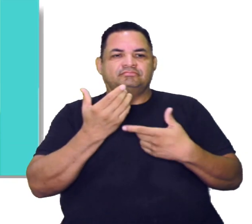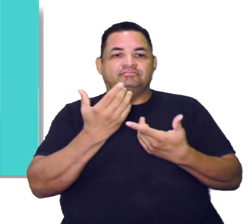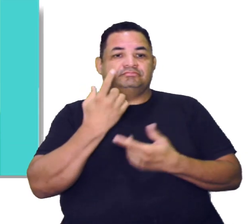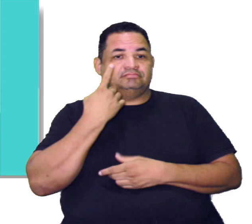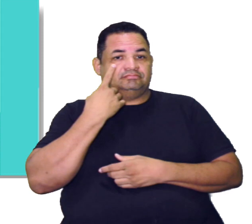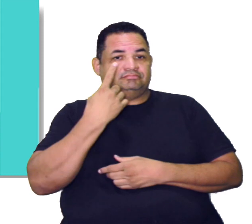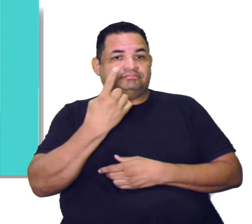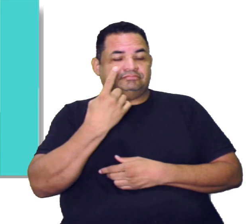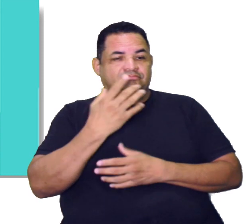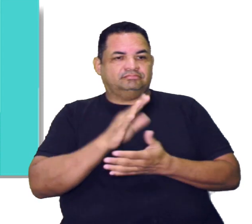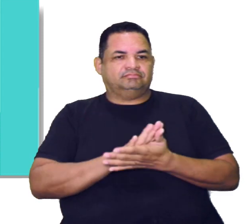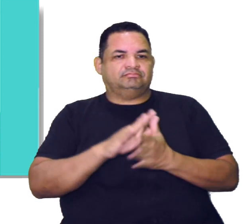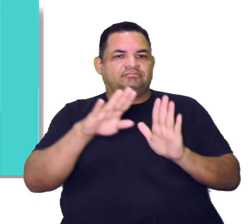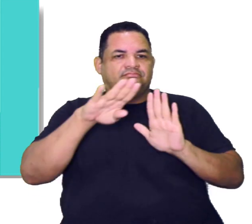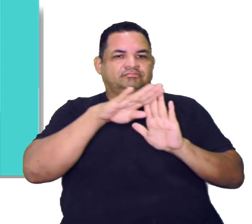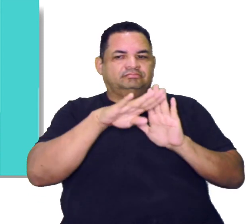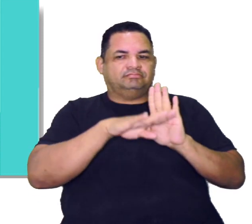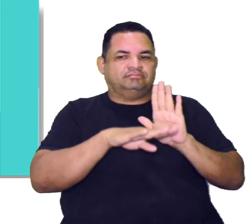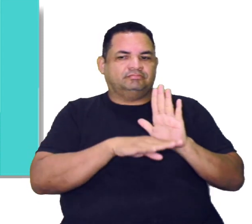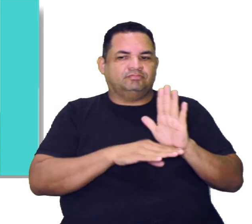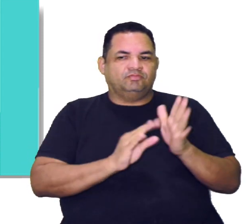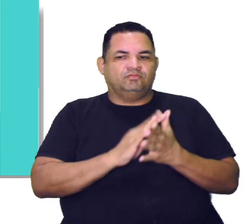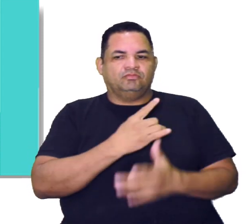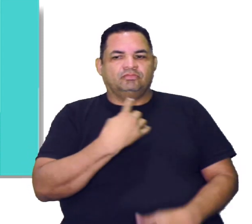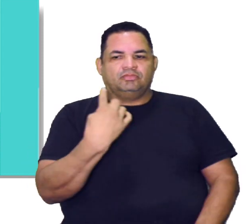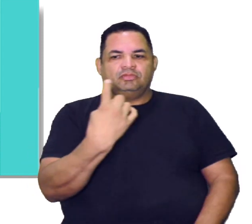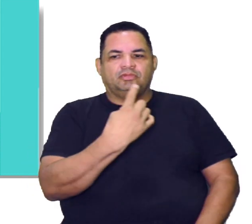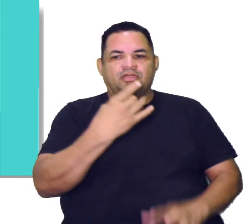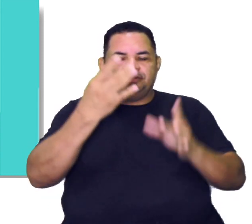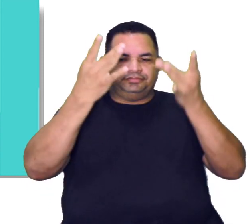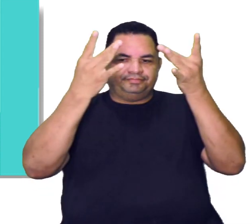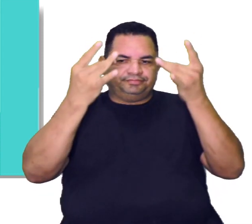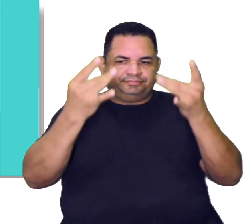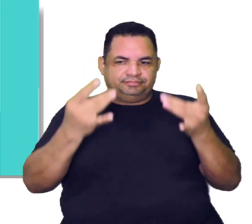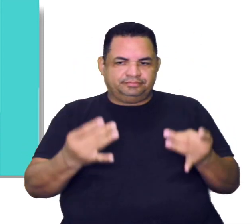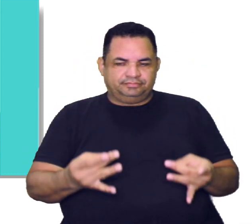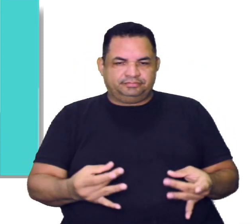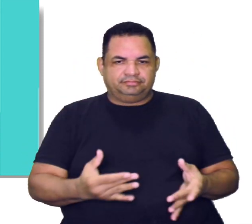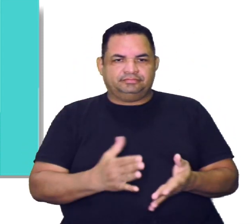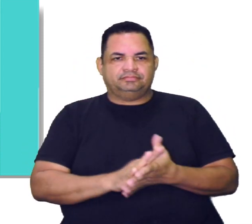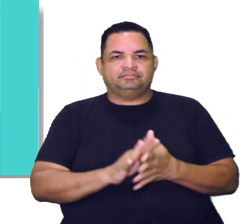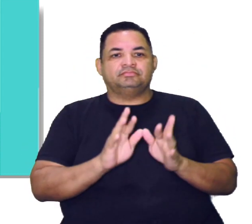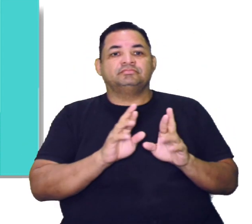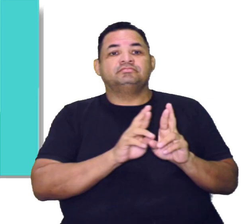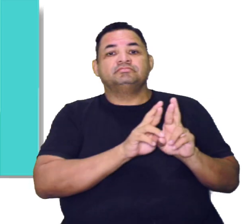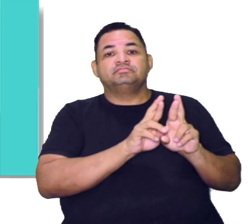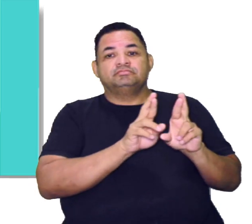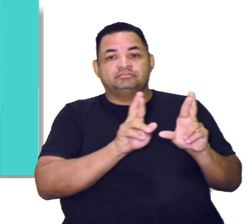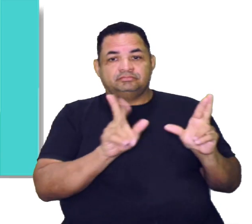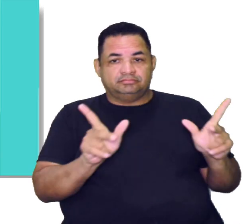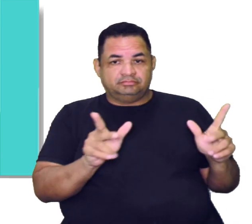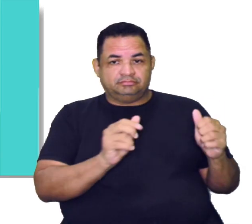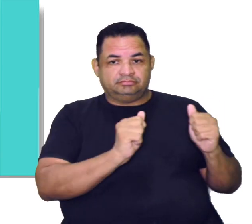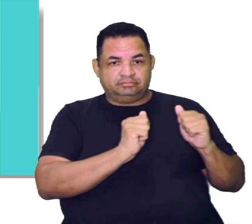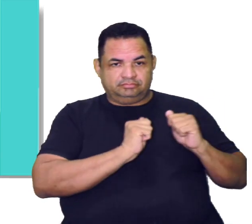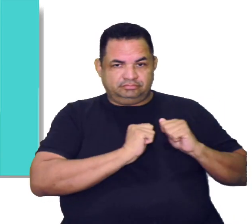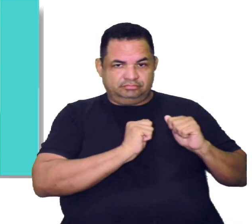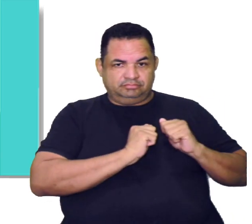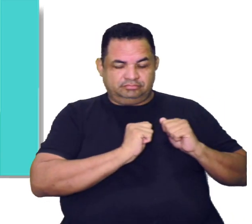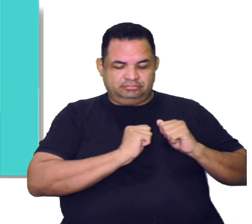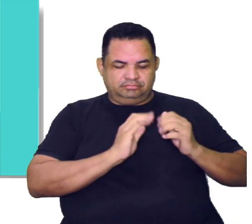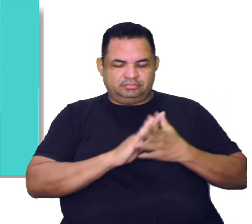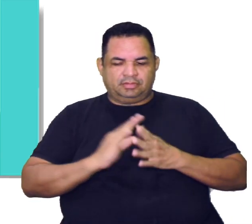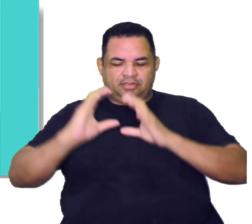aqui a nossa agenda. O que a gente vai tratar pontualmente? A diferença entre sedentarismo